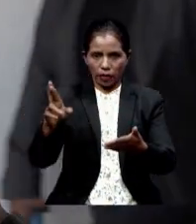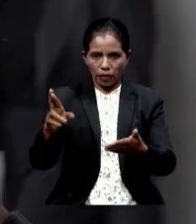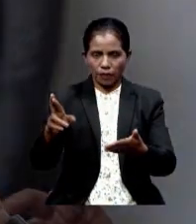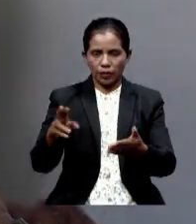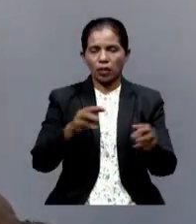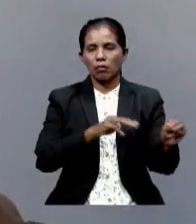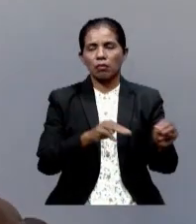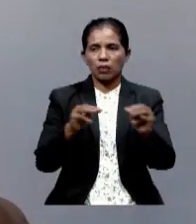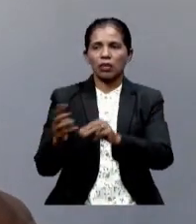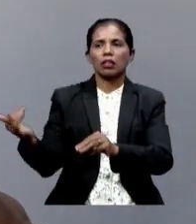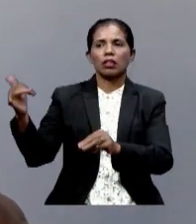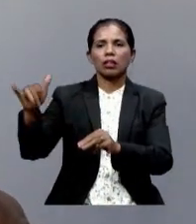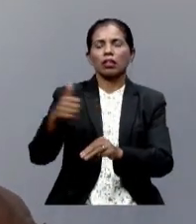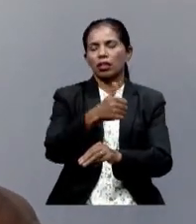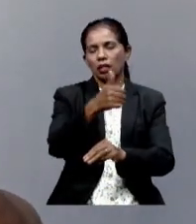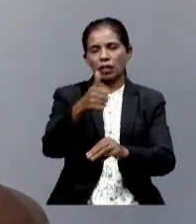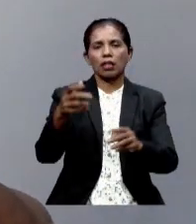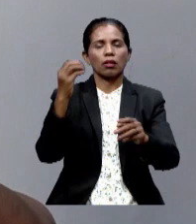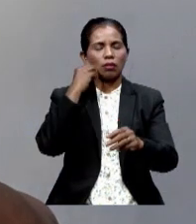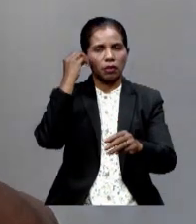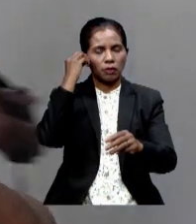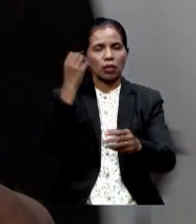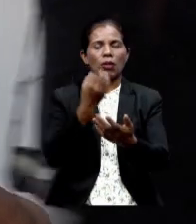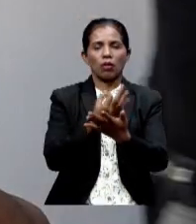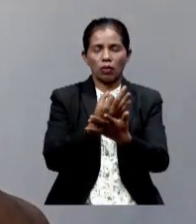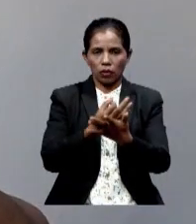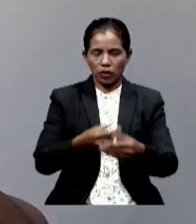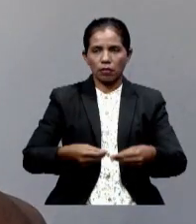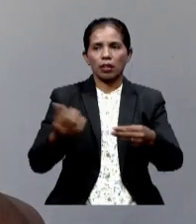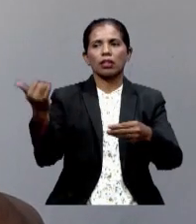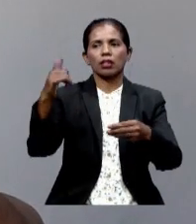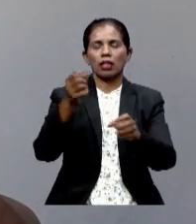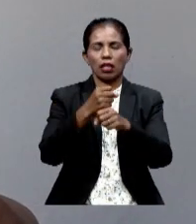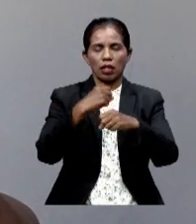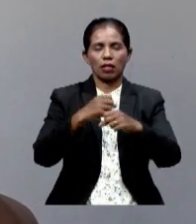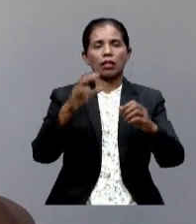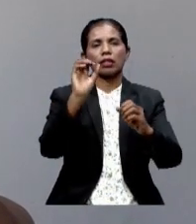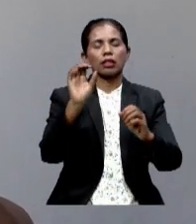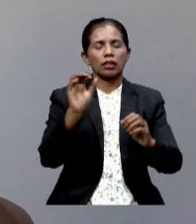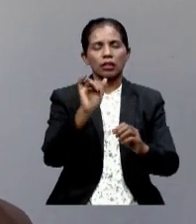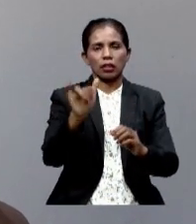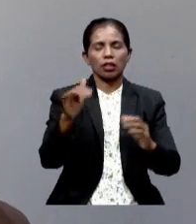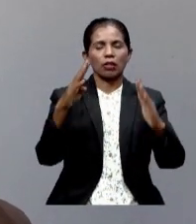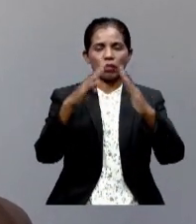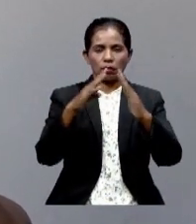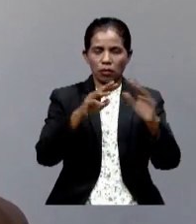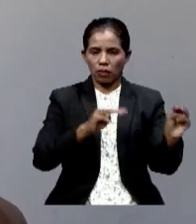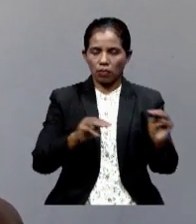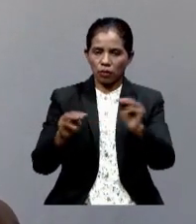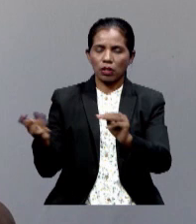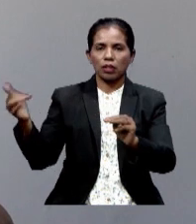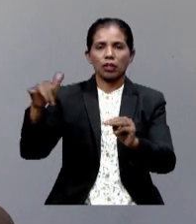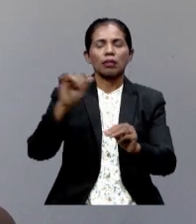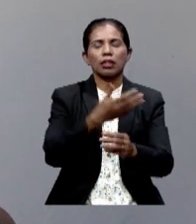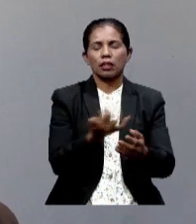muda falecira para sire direct ne fatin. Fossa nituam, para ser bajal construção, para ser nenhuma, para bele, muda fali, para ser nem